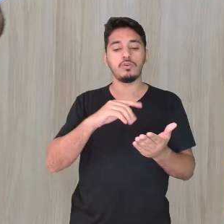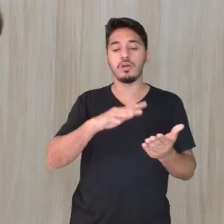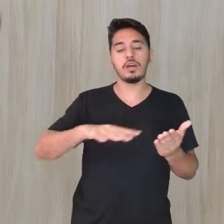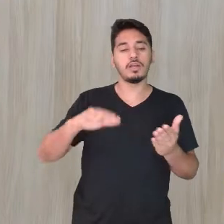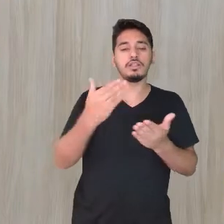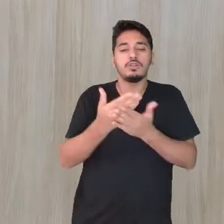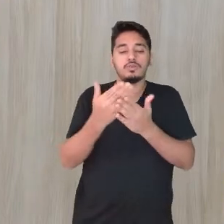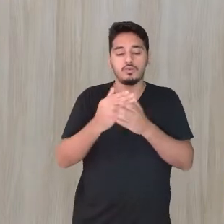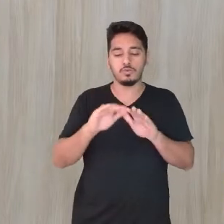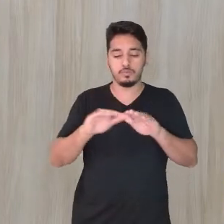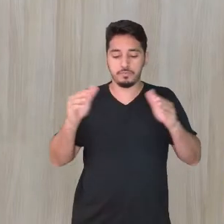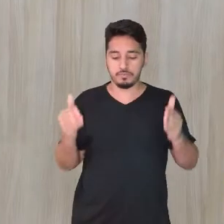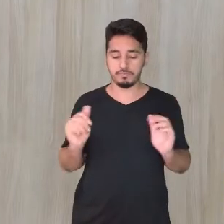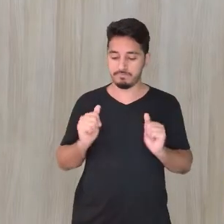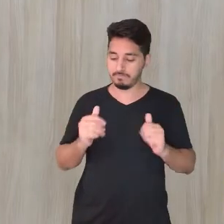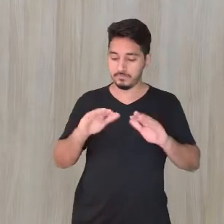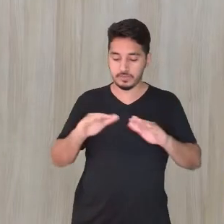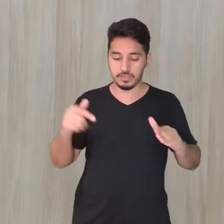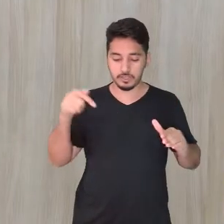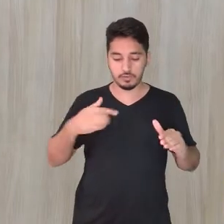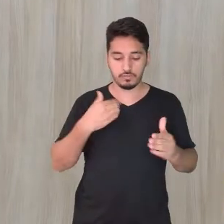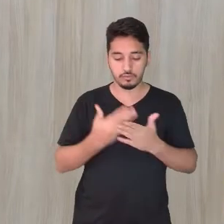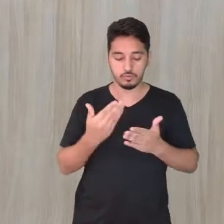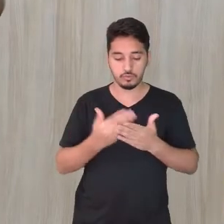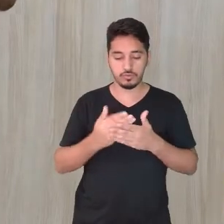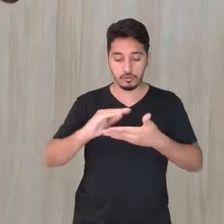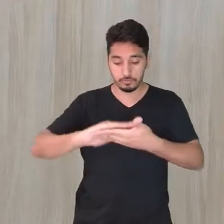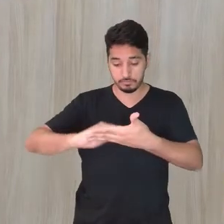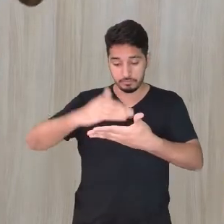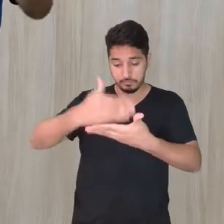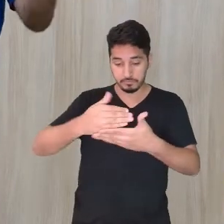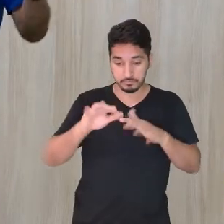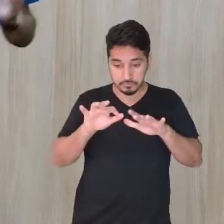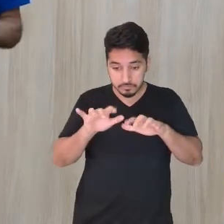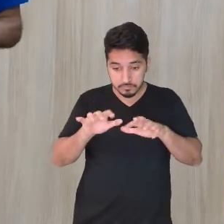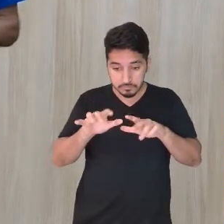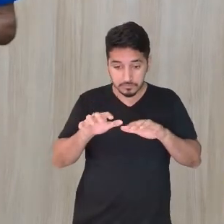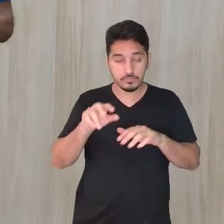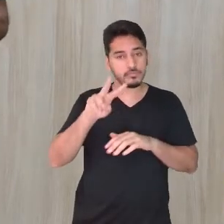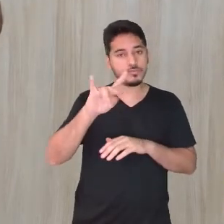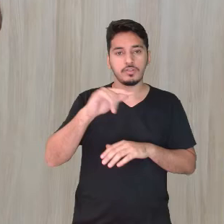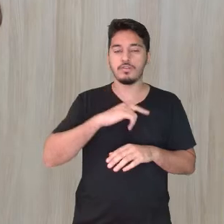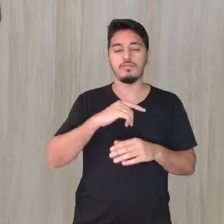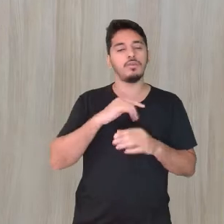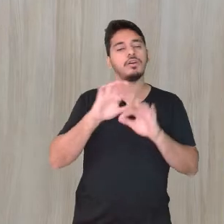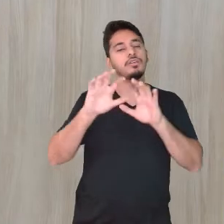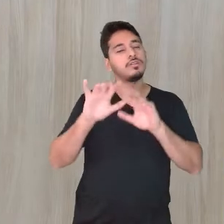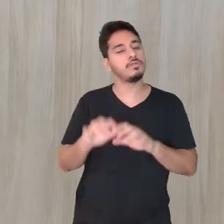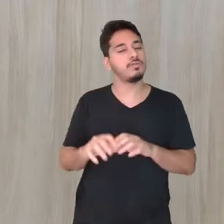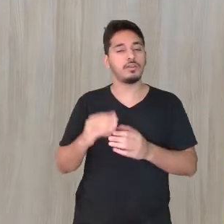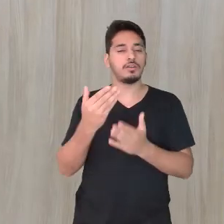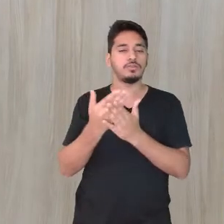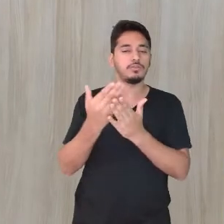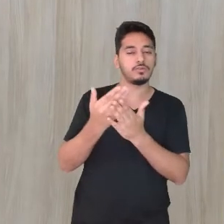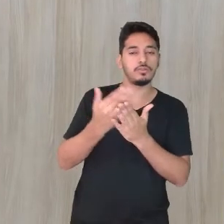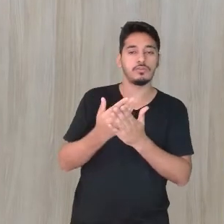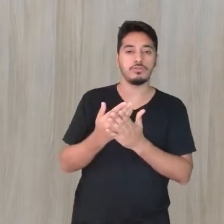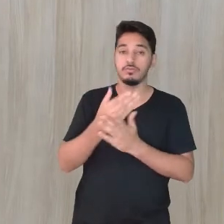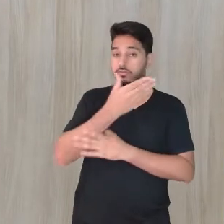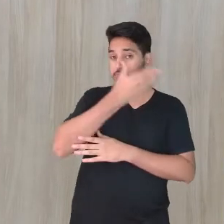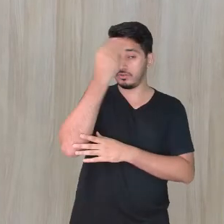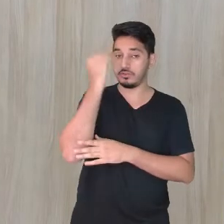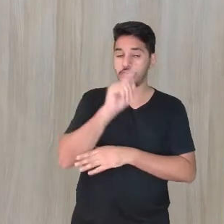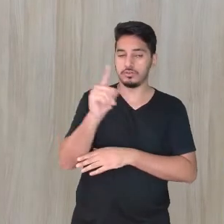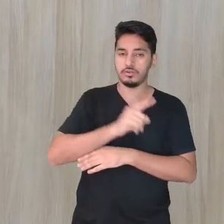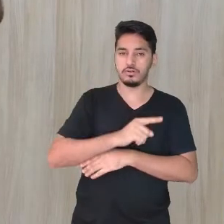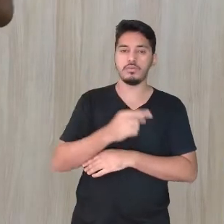estudo separado, para você aí fazer toda a anotação e acompanhar a aula de Ricardinho. Então não esquece não, ó.